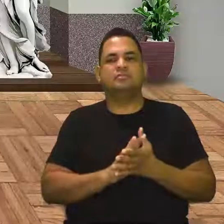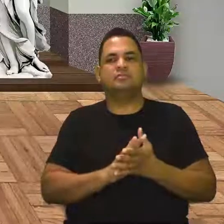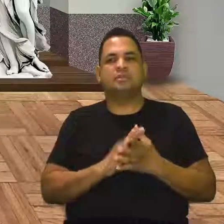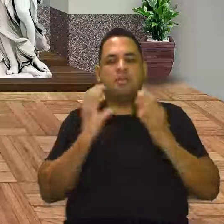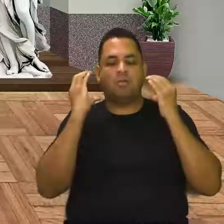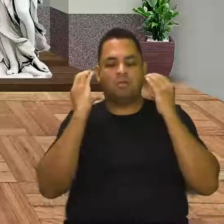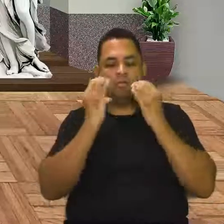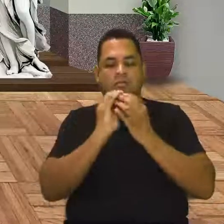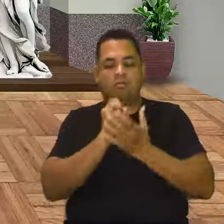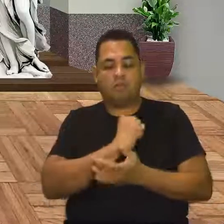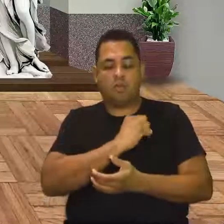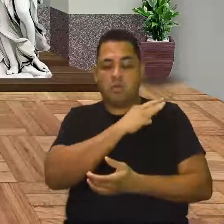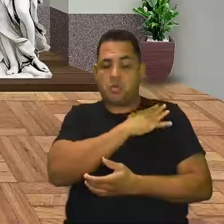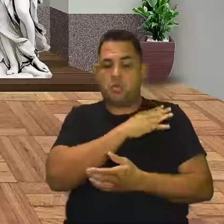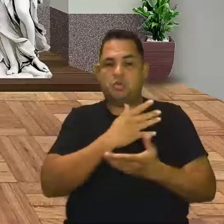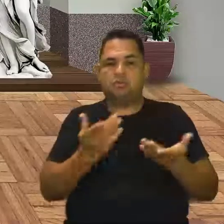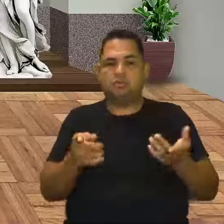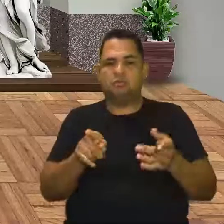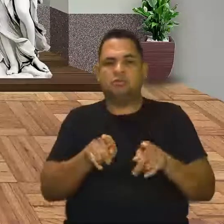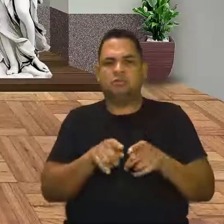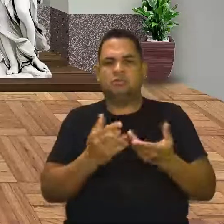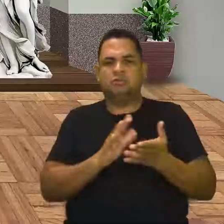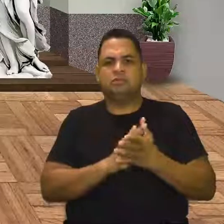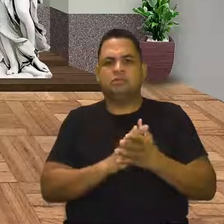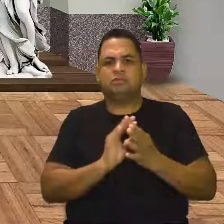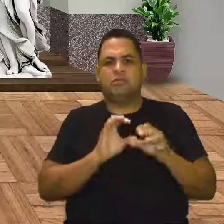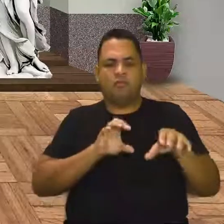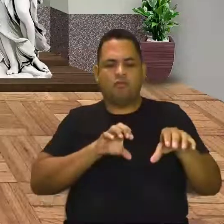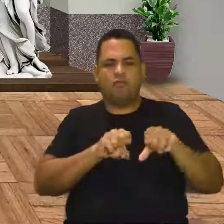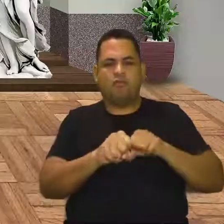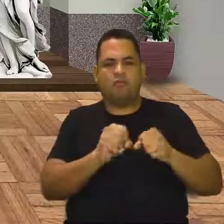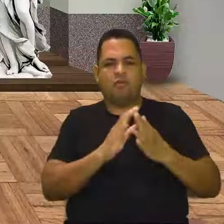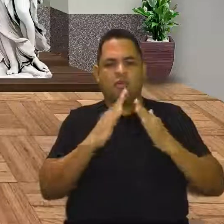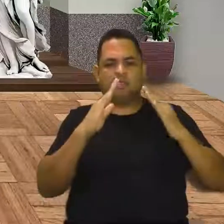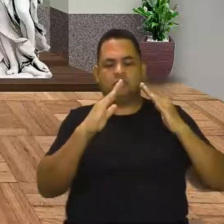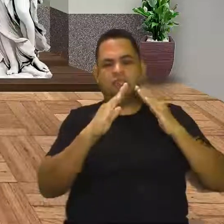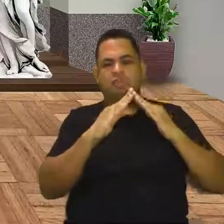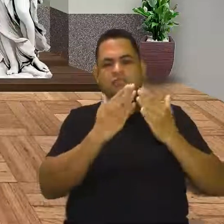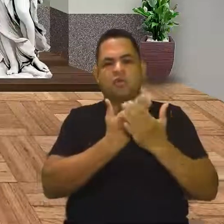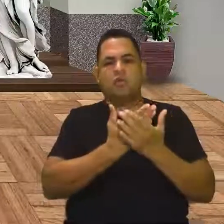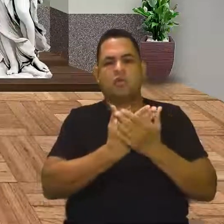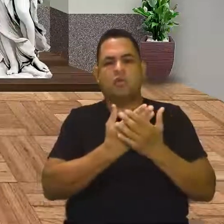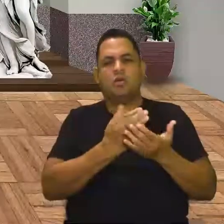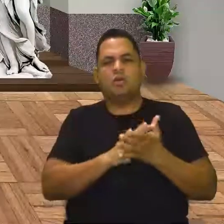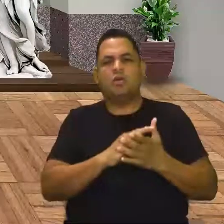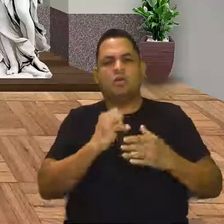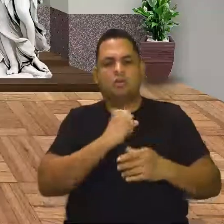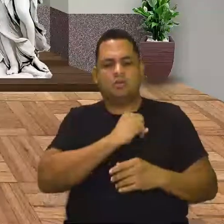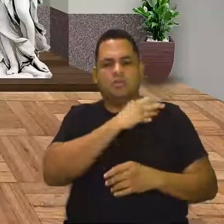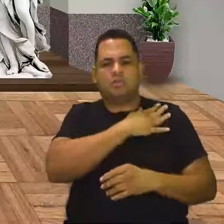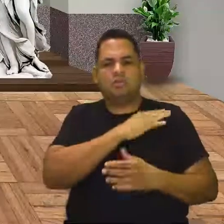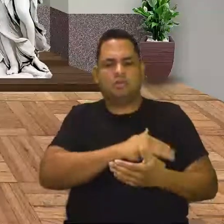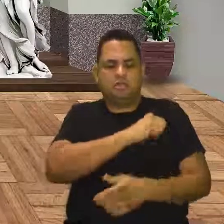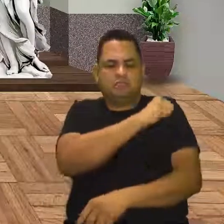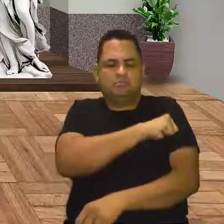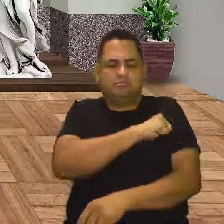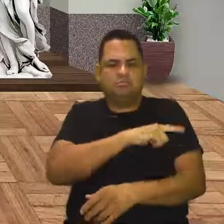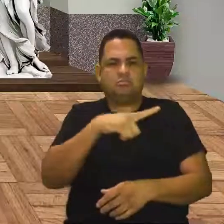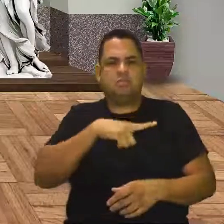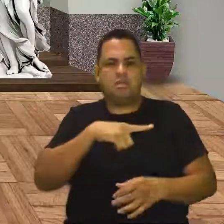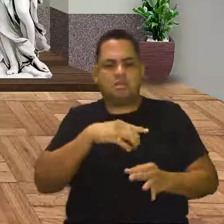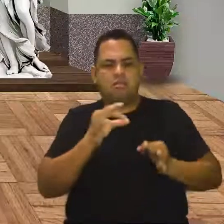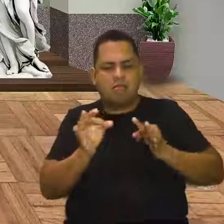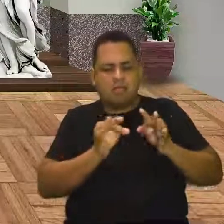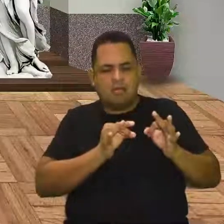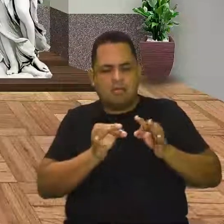da Fonseca, os caras são formados na Escola Militar do Rio de Janeiro. Tiveram a mesma preparação,